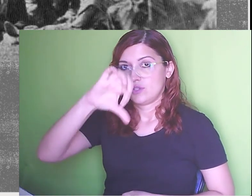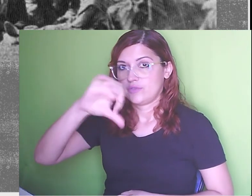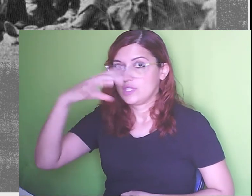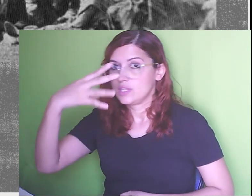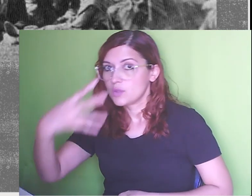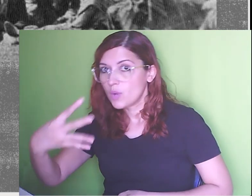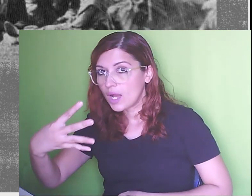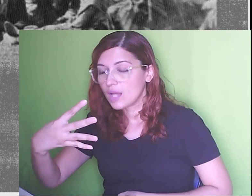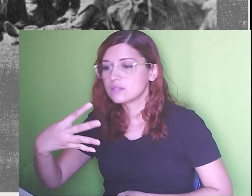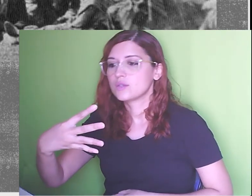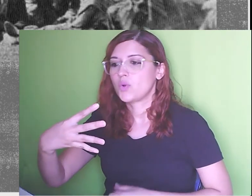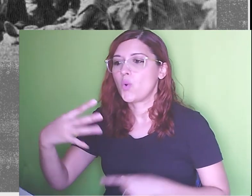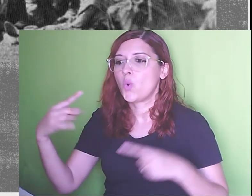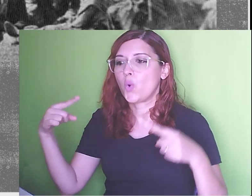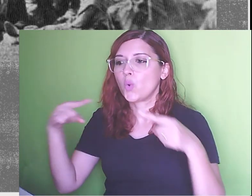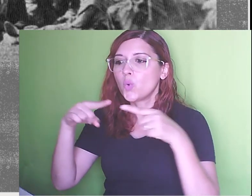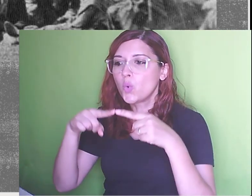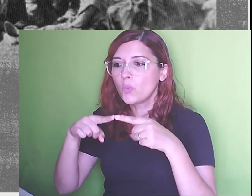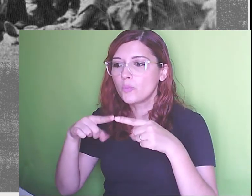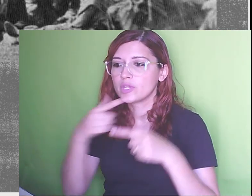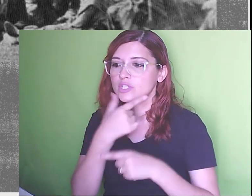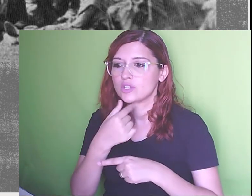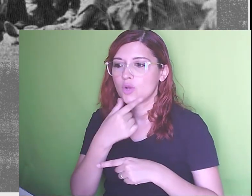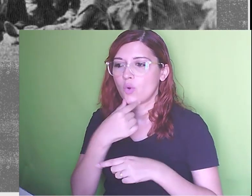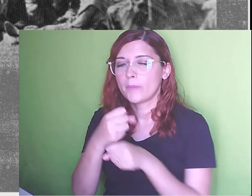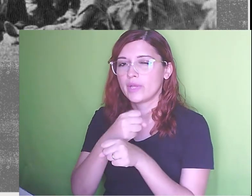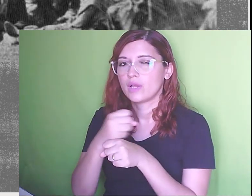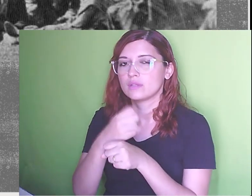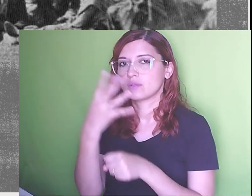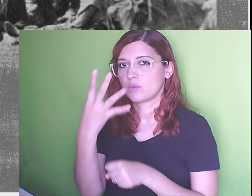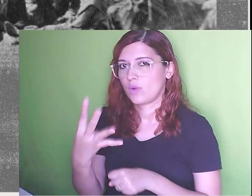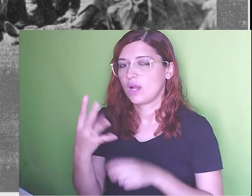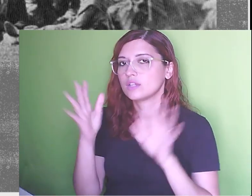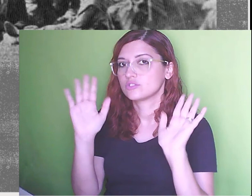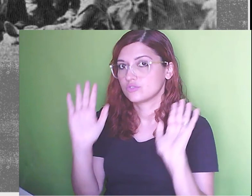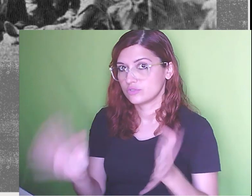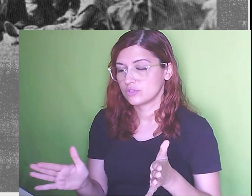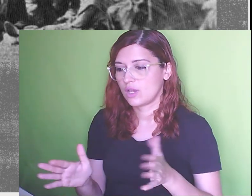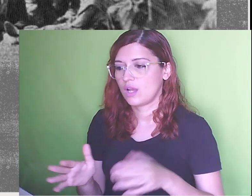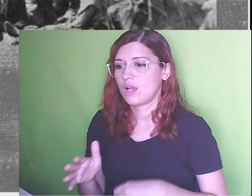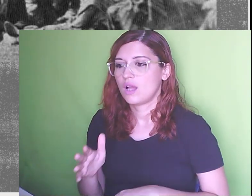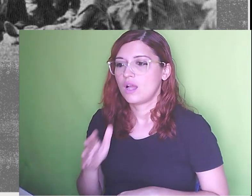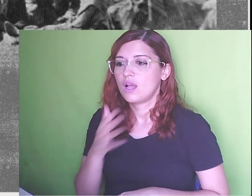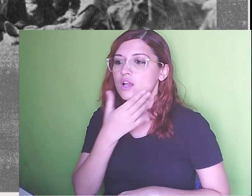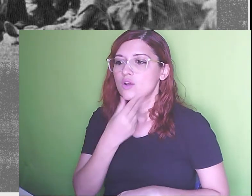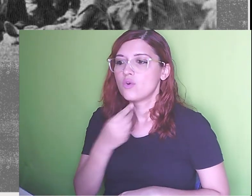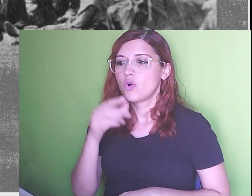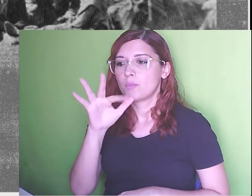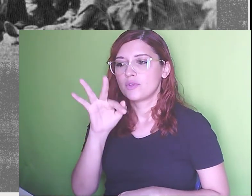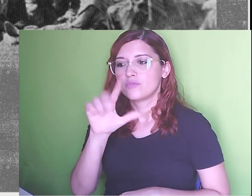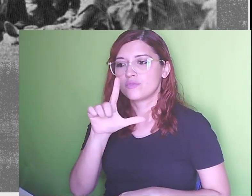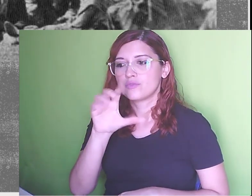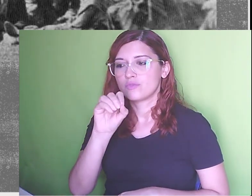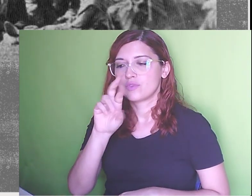Mas em 1894, quando completou os 4 anos de